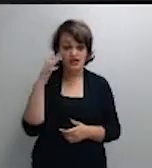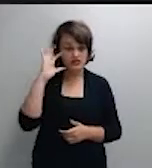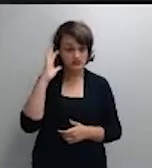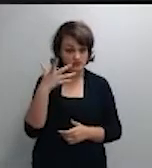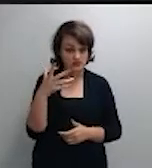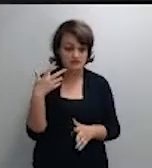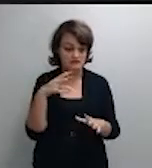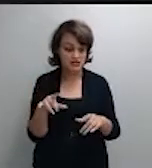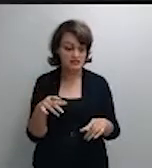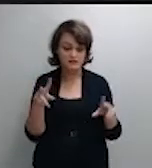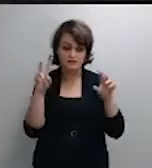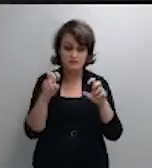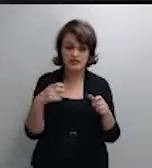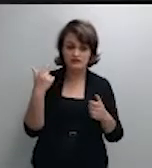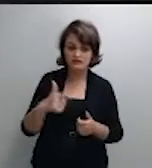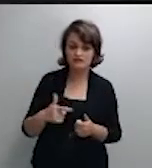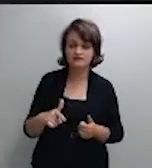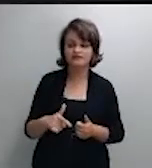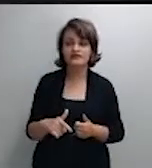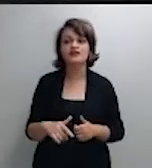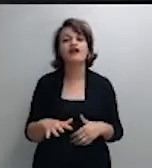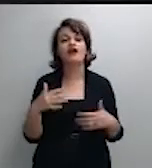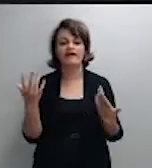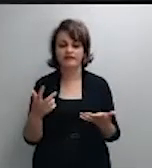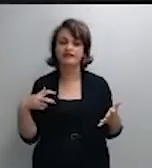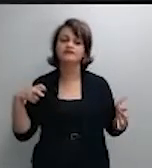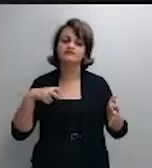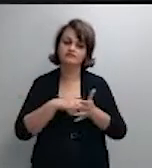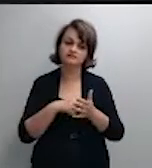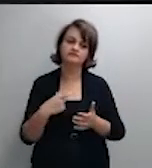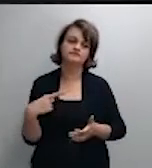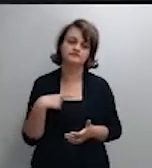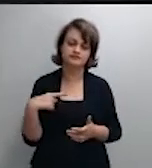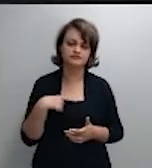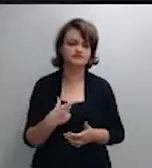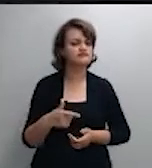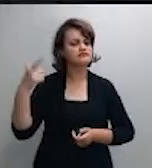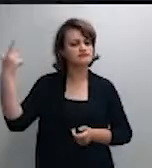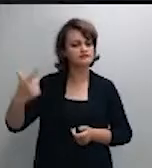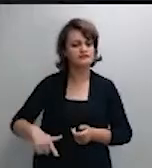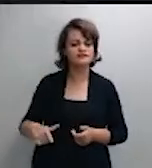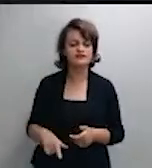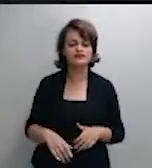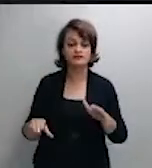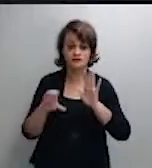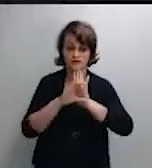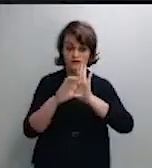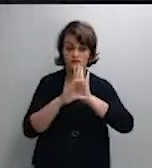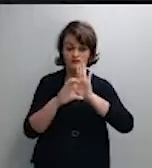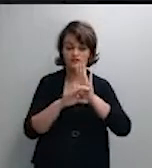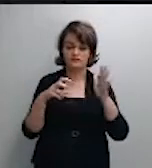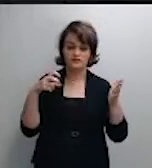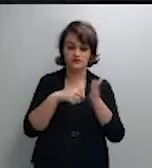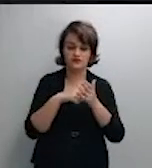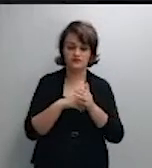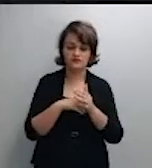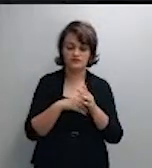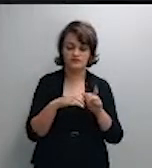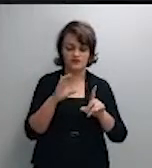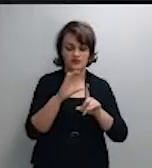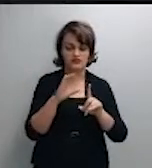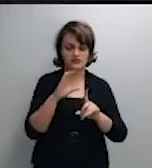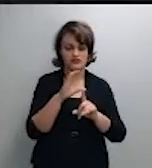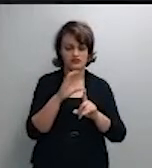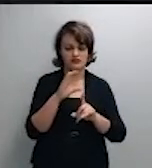mérito, pode haver a condenação em honorários. E diz mais o Código de Processo Civil, no parágrafo